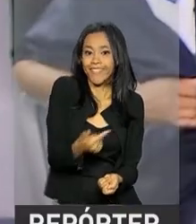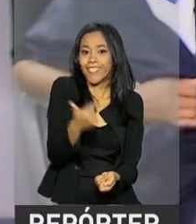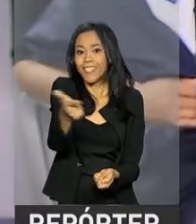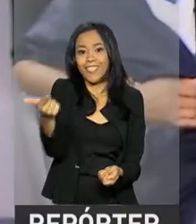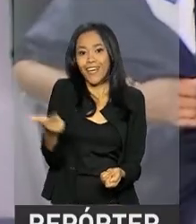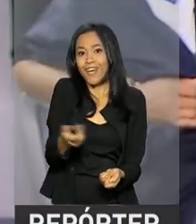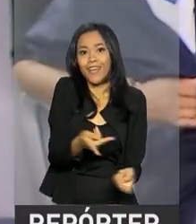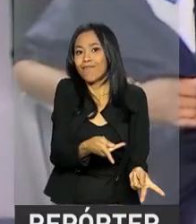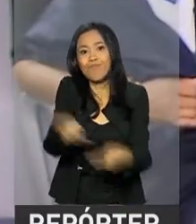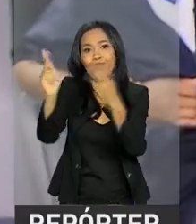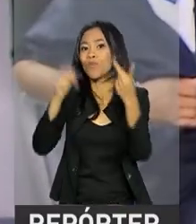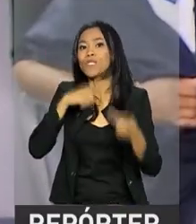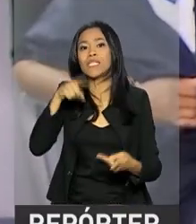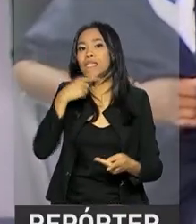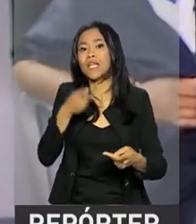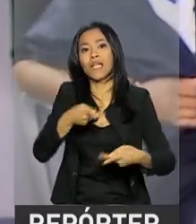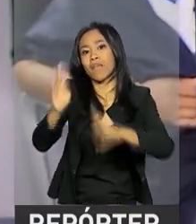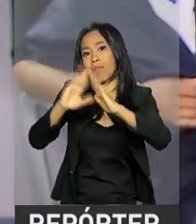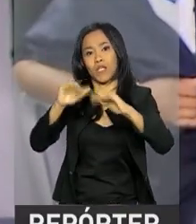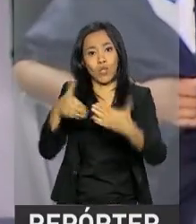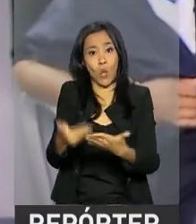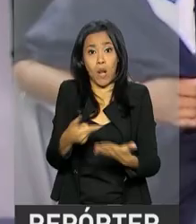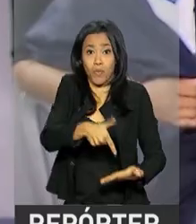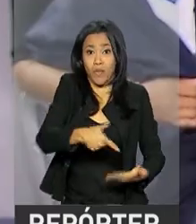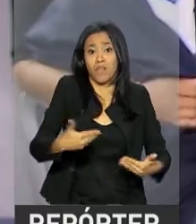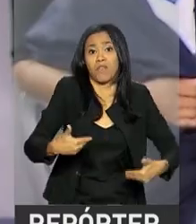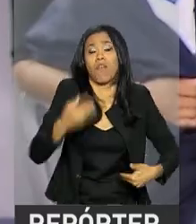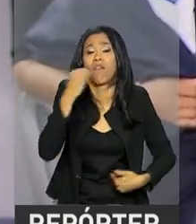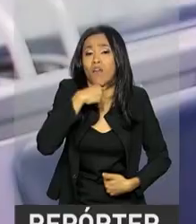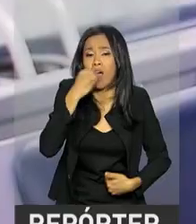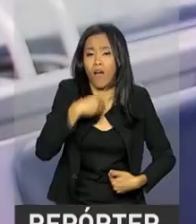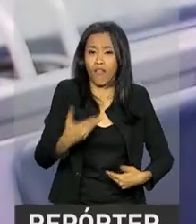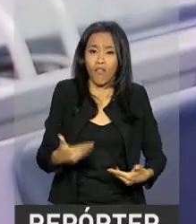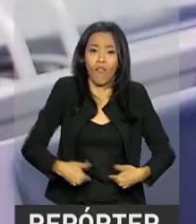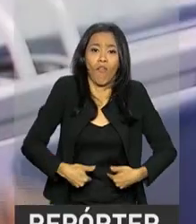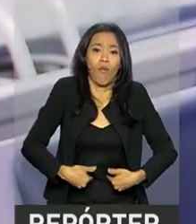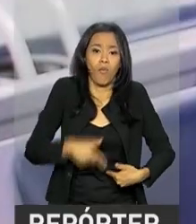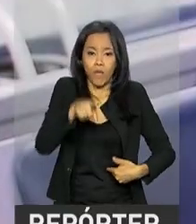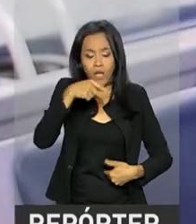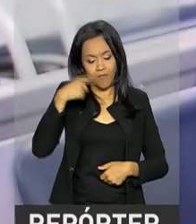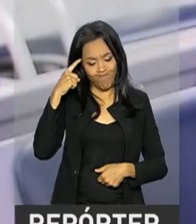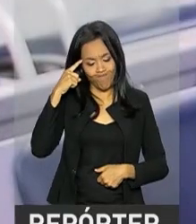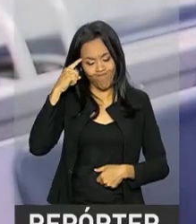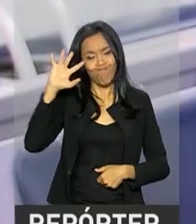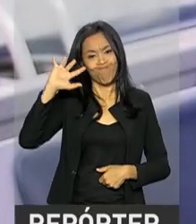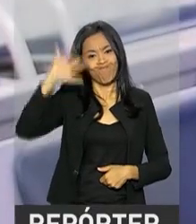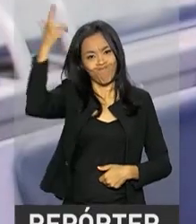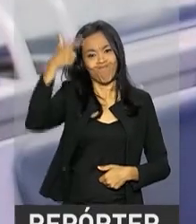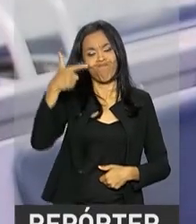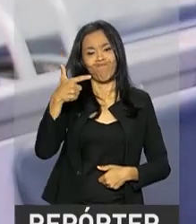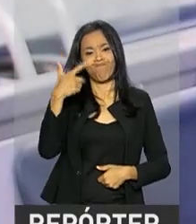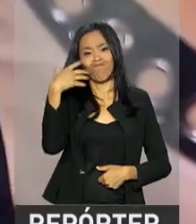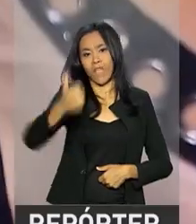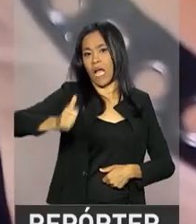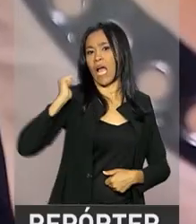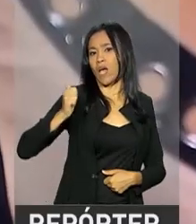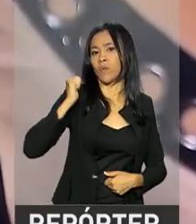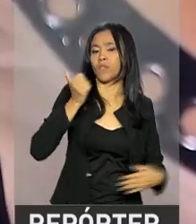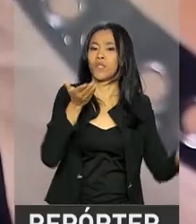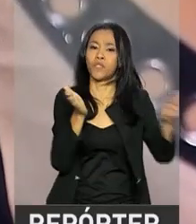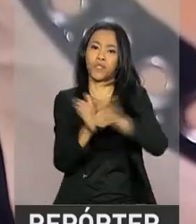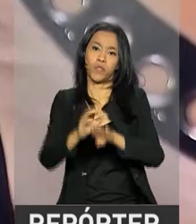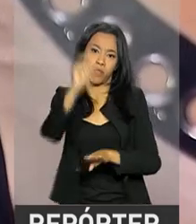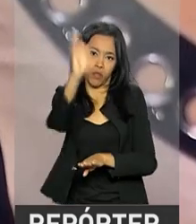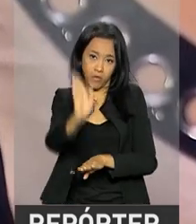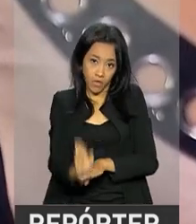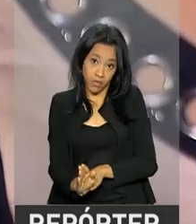os filhos à escola ele conseguiu, porque os meninos estavam fracos demais, Francisco tomou a decisão. De carona, chegou ao Brasil